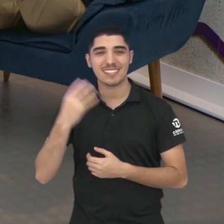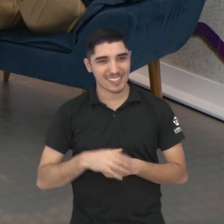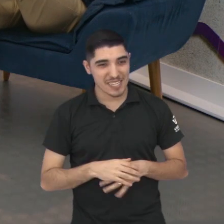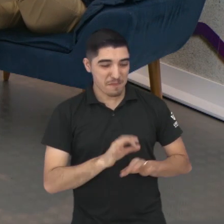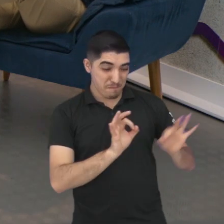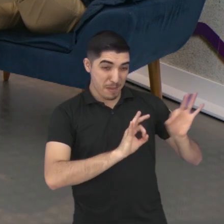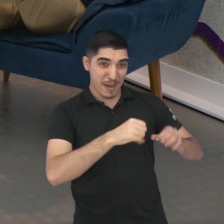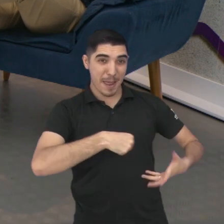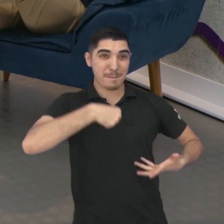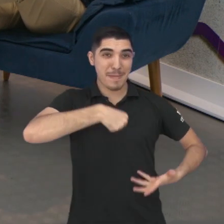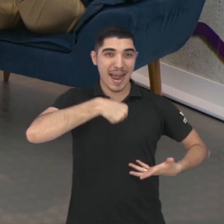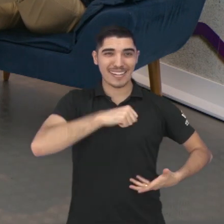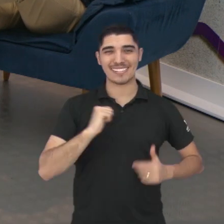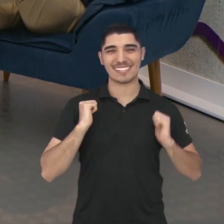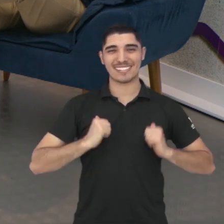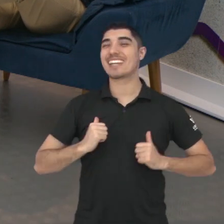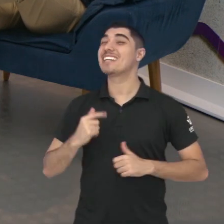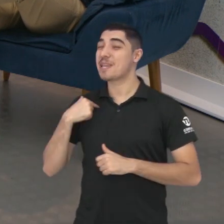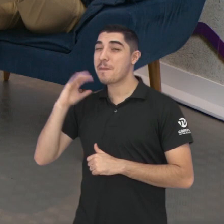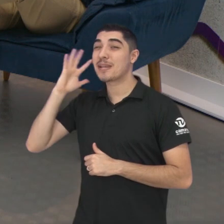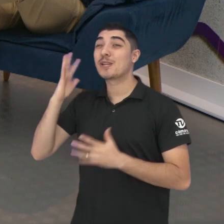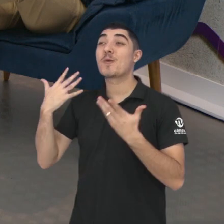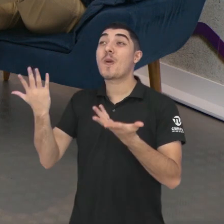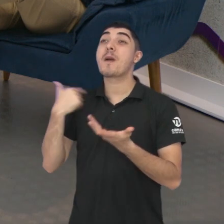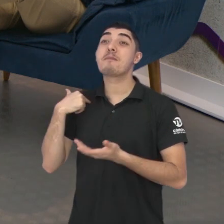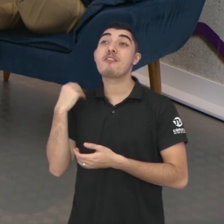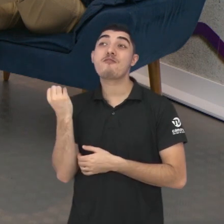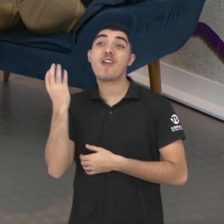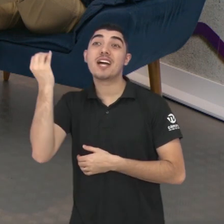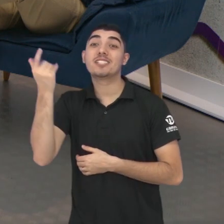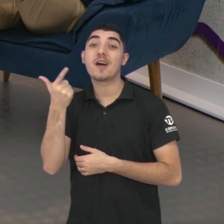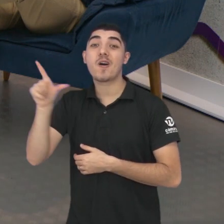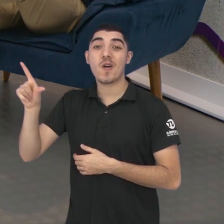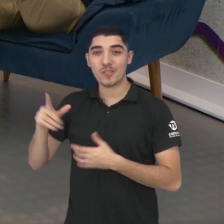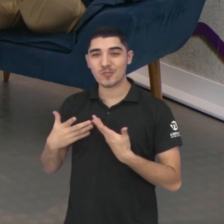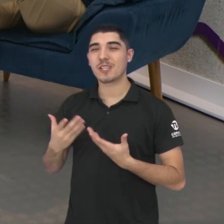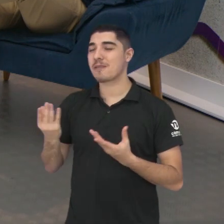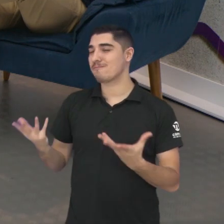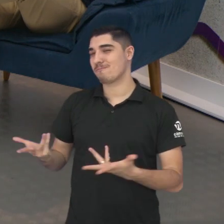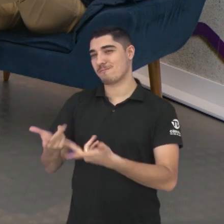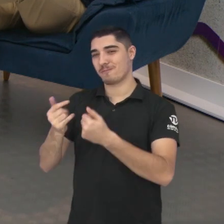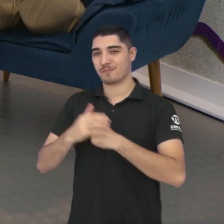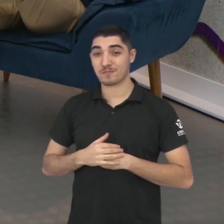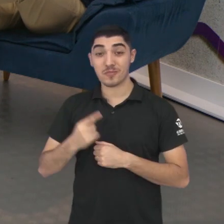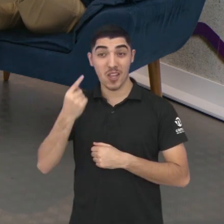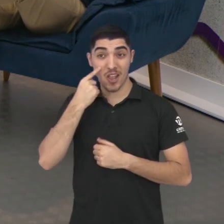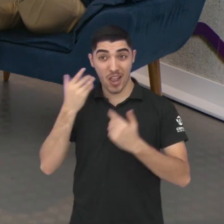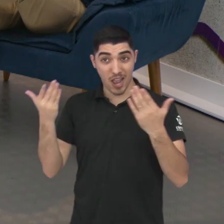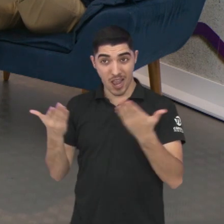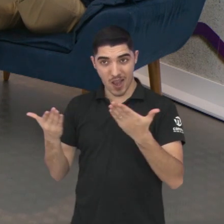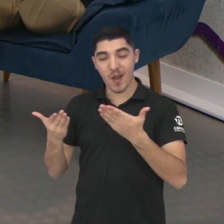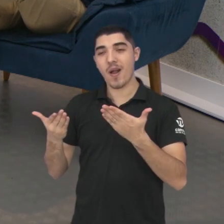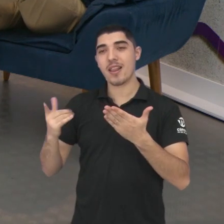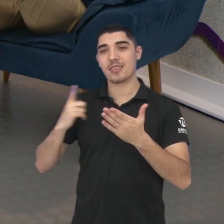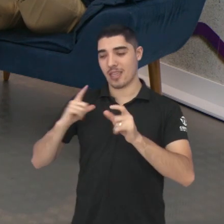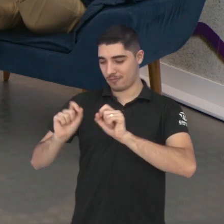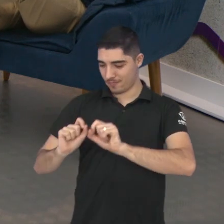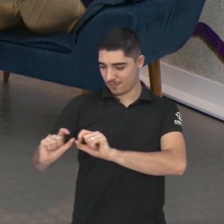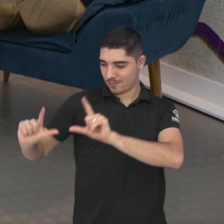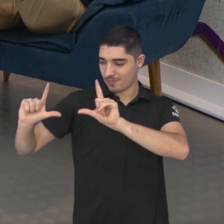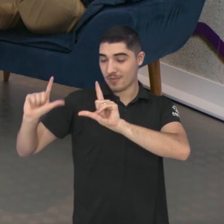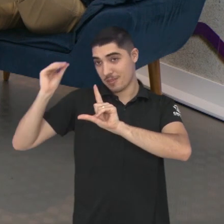malas. Já estou aqui pensando qual será a nossa próxima viagem, nosso próximo rumo. É importante. Gente, agora nos encontramos